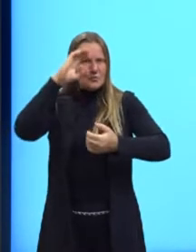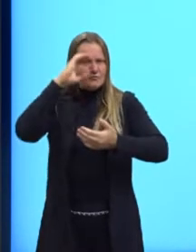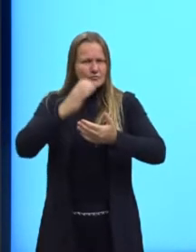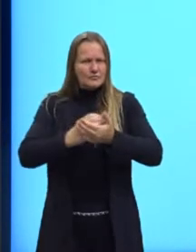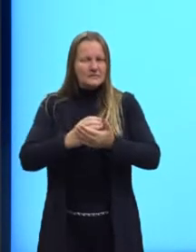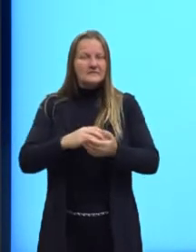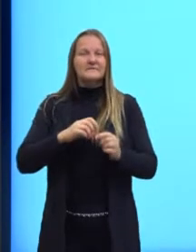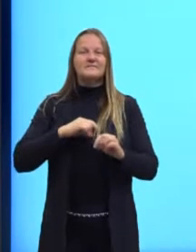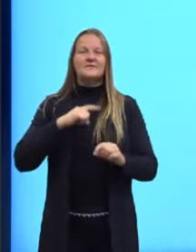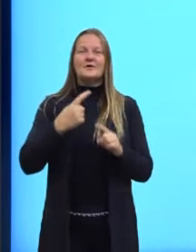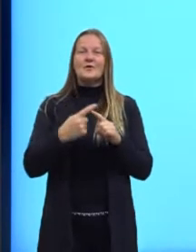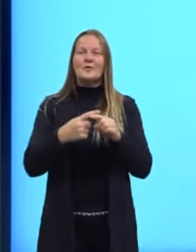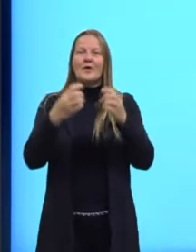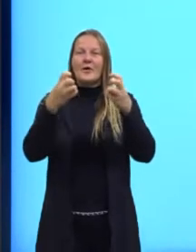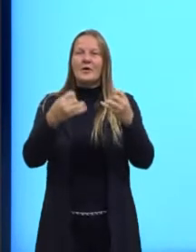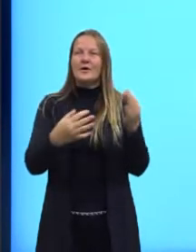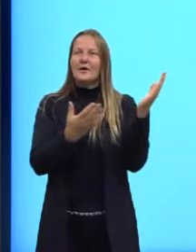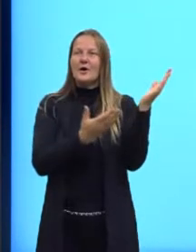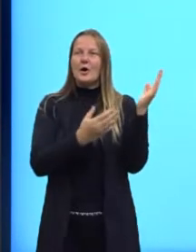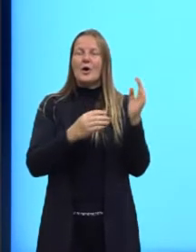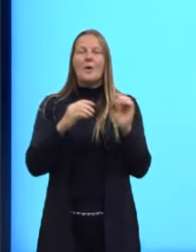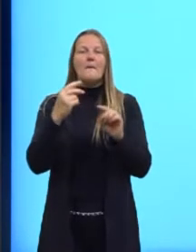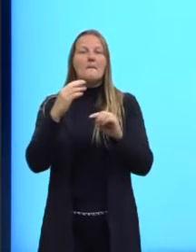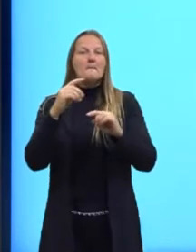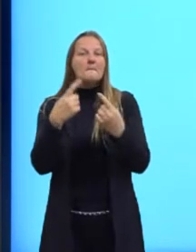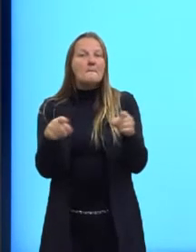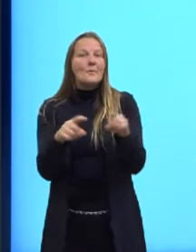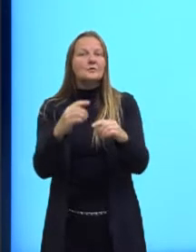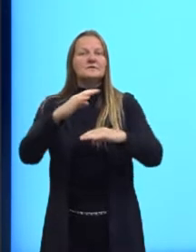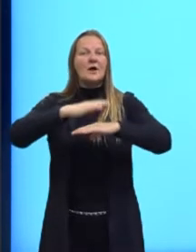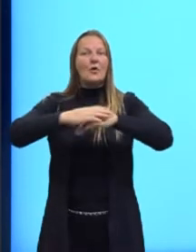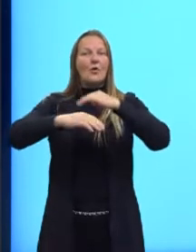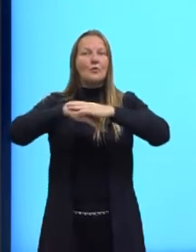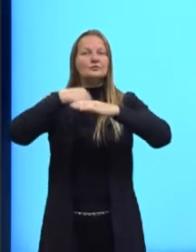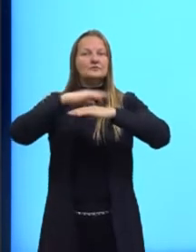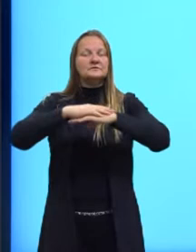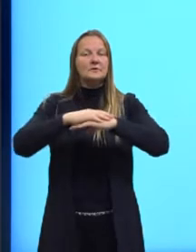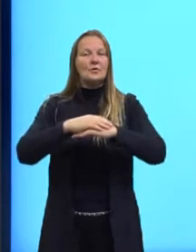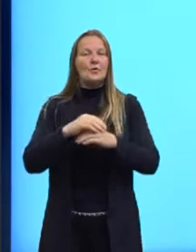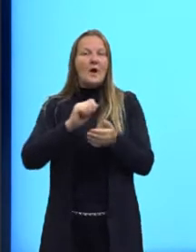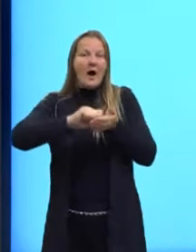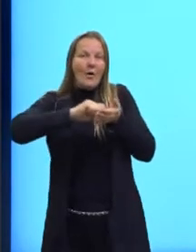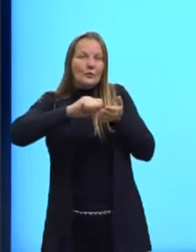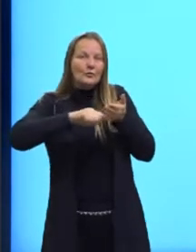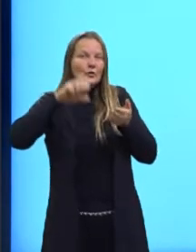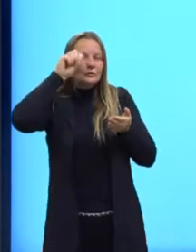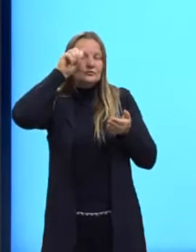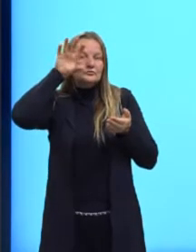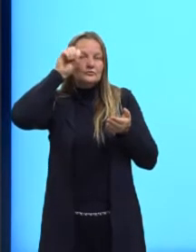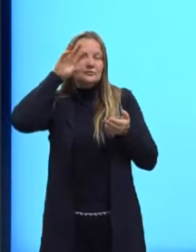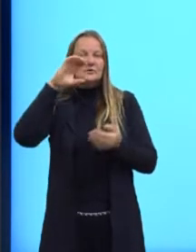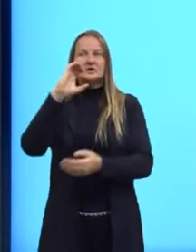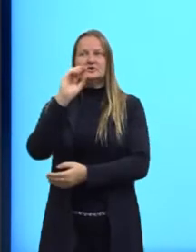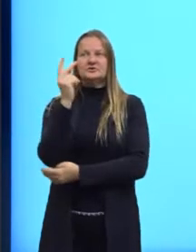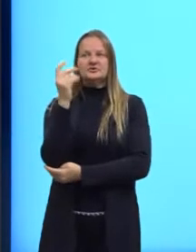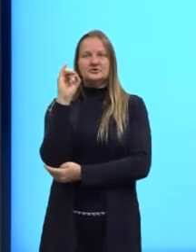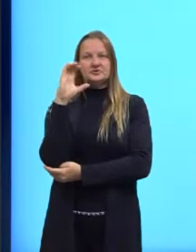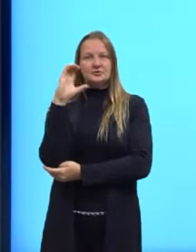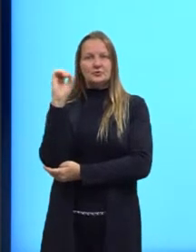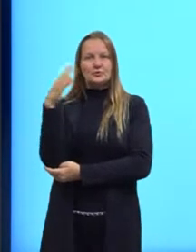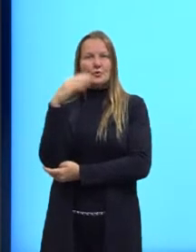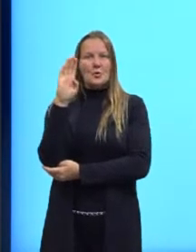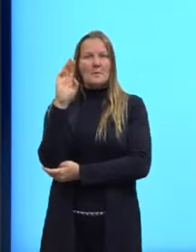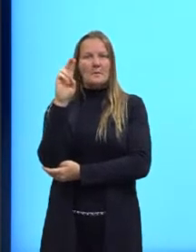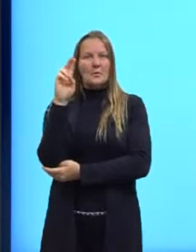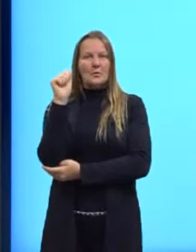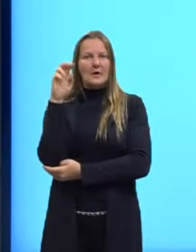tá aqui através dessa QR Code Vocês conseguem chegar no vídeo aí do YouTube que tem a